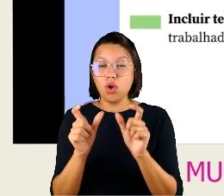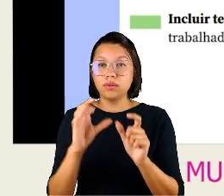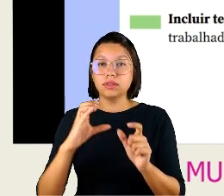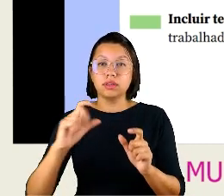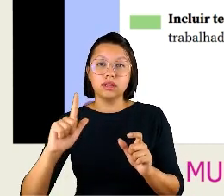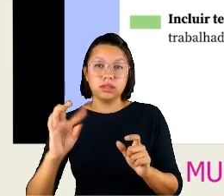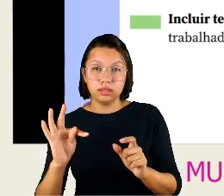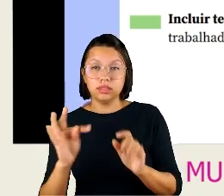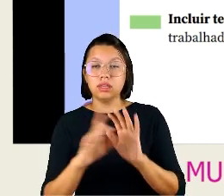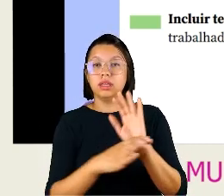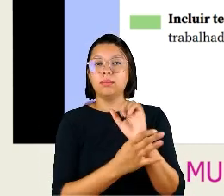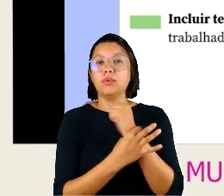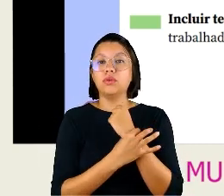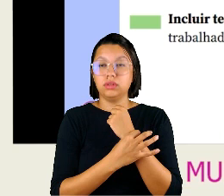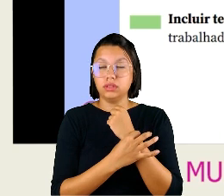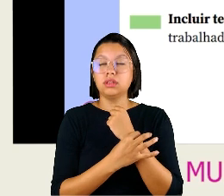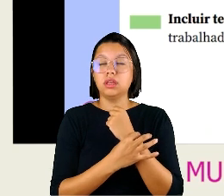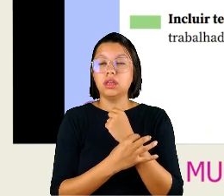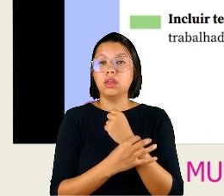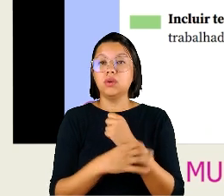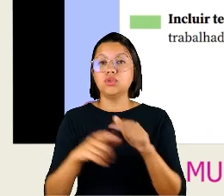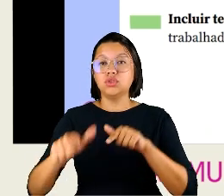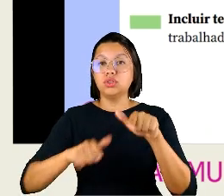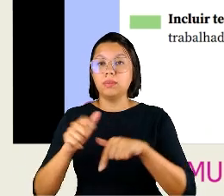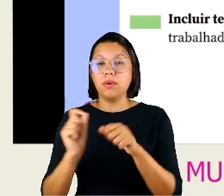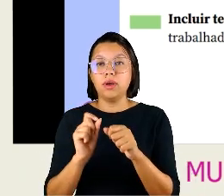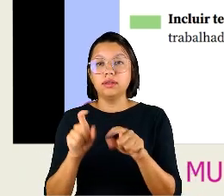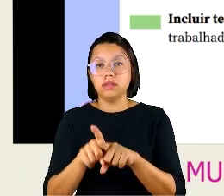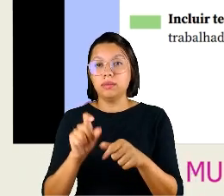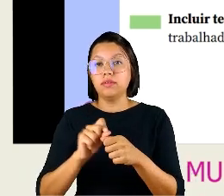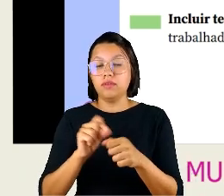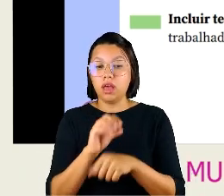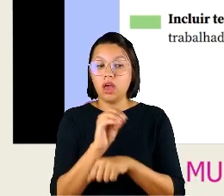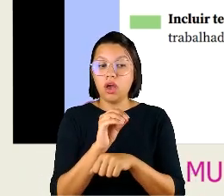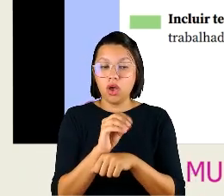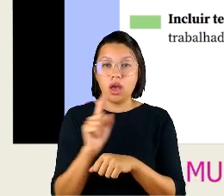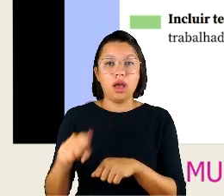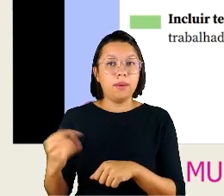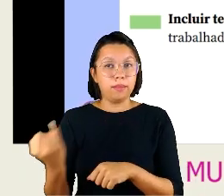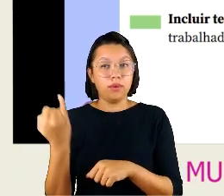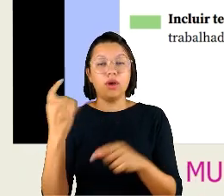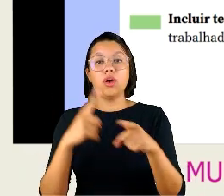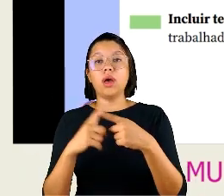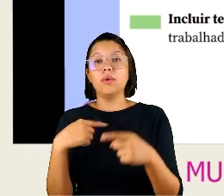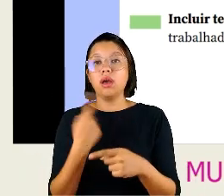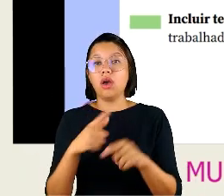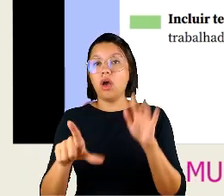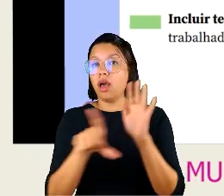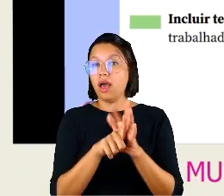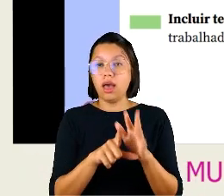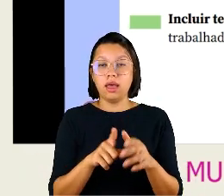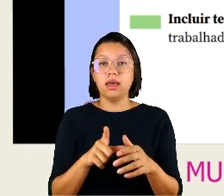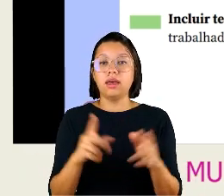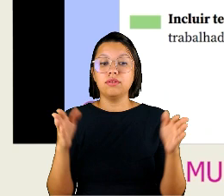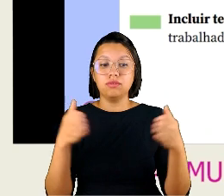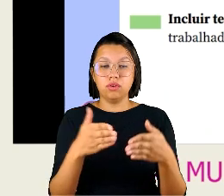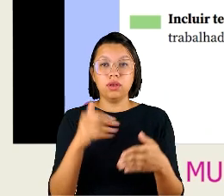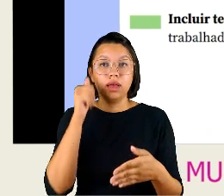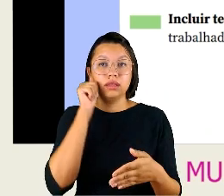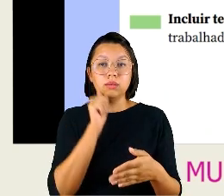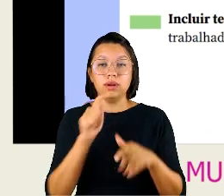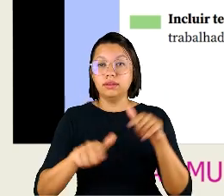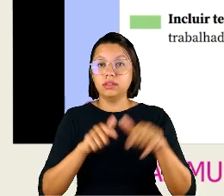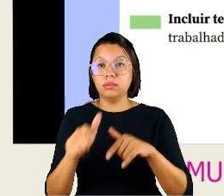de proteção e amparo dos trabalhadores que também exercem trabalhos de cuidado. Isso é super importante porque a nossa legislação para mulheres